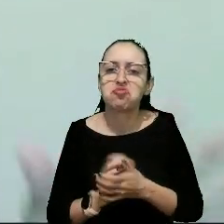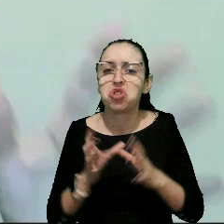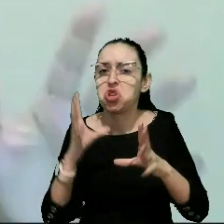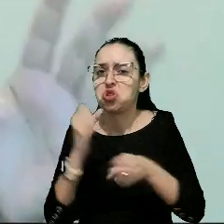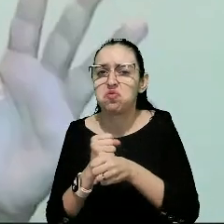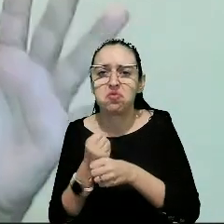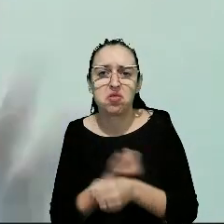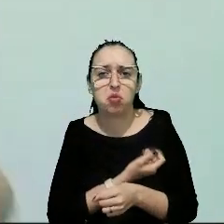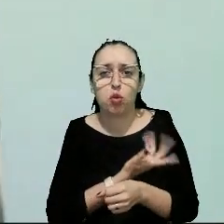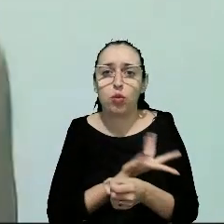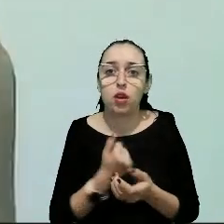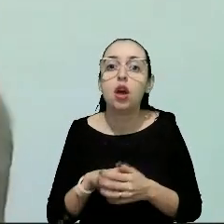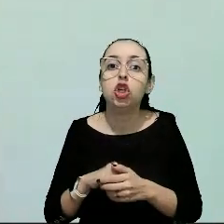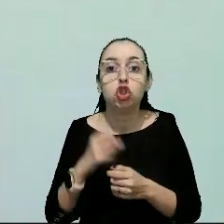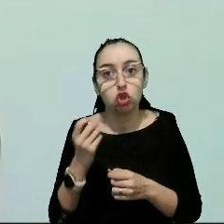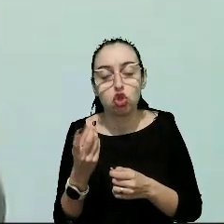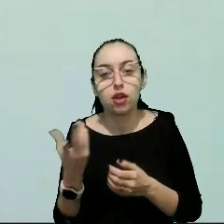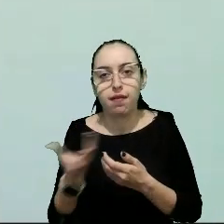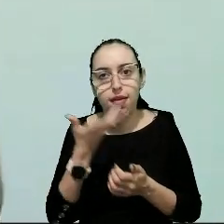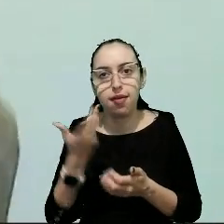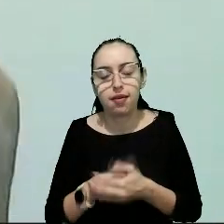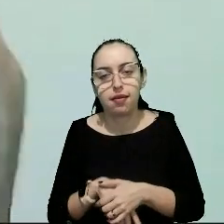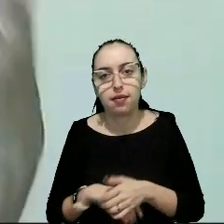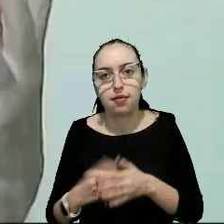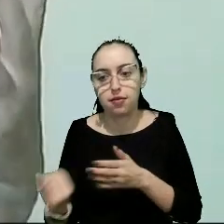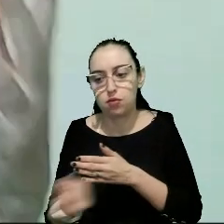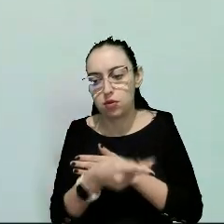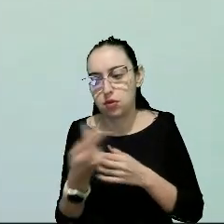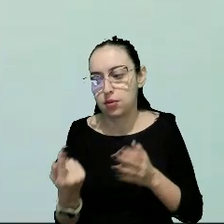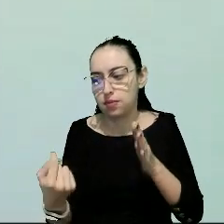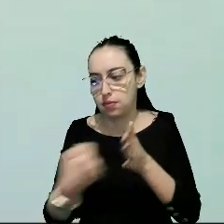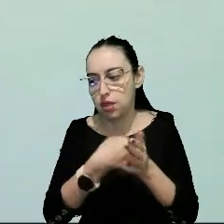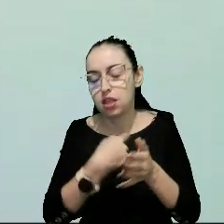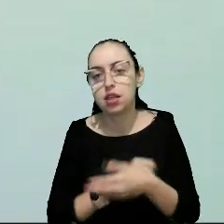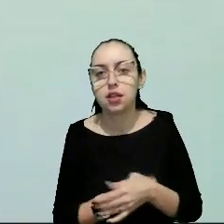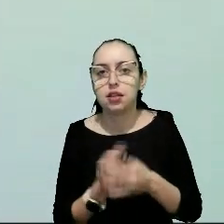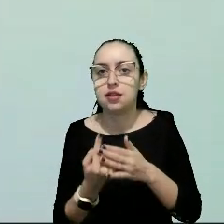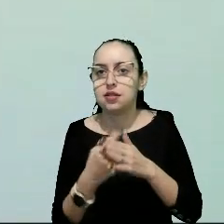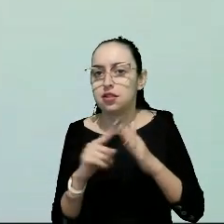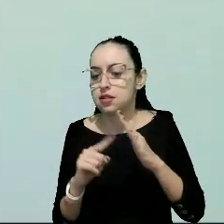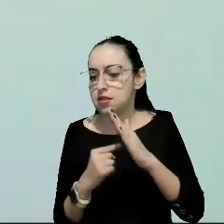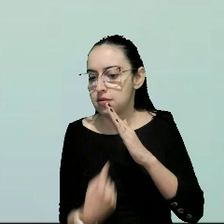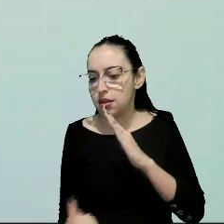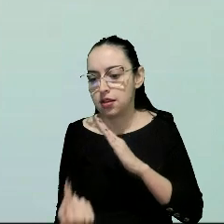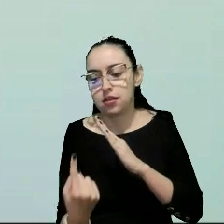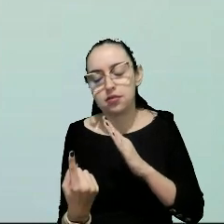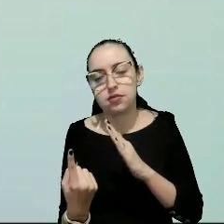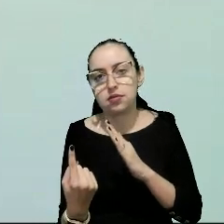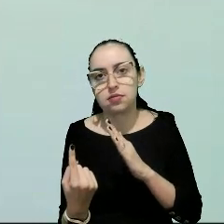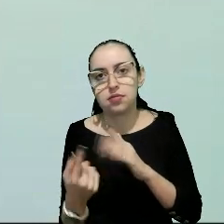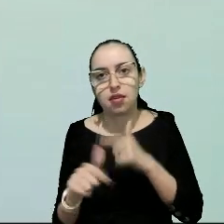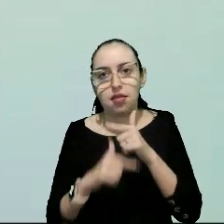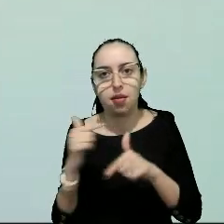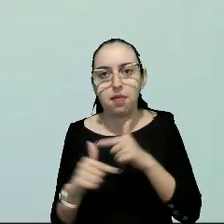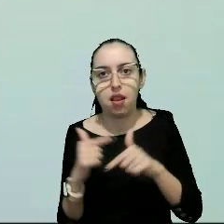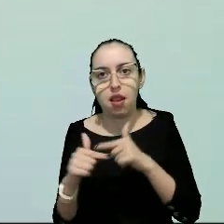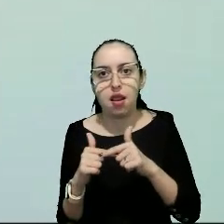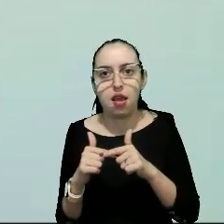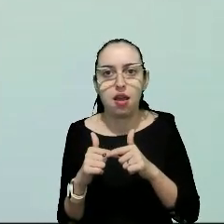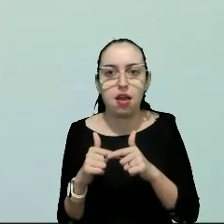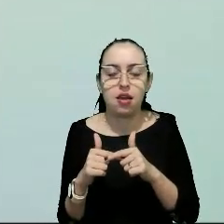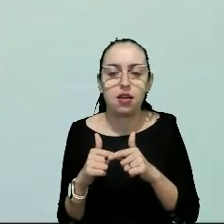ser que vocês me peçam. Somos as mulheres do mundo que deixam de sair de casa,